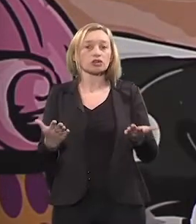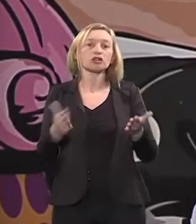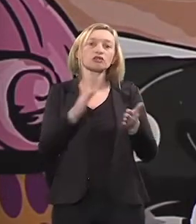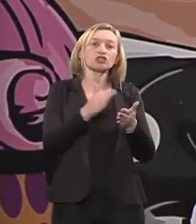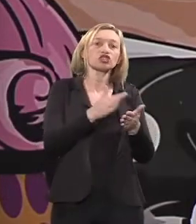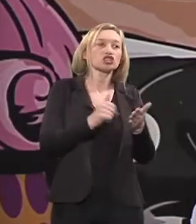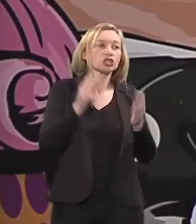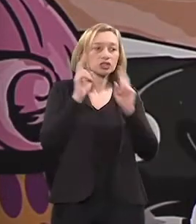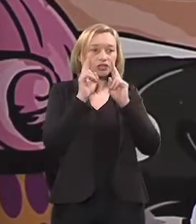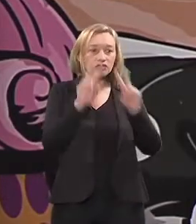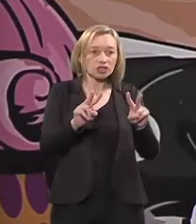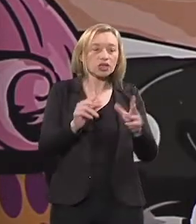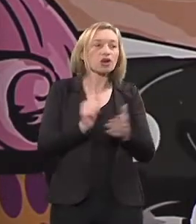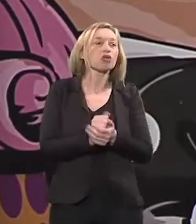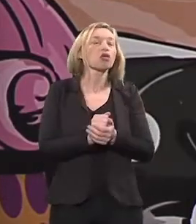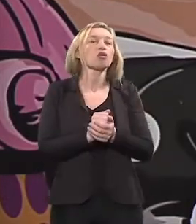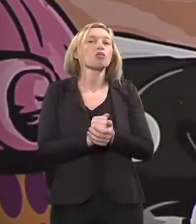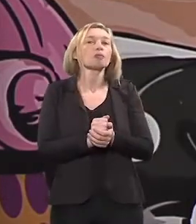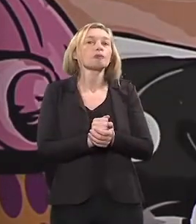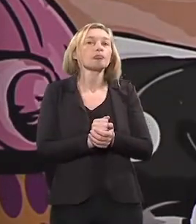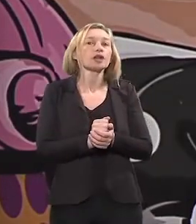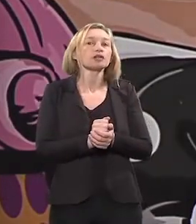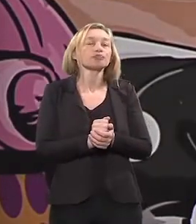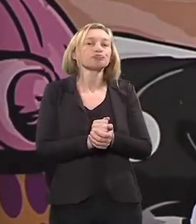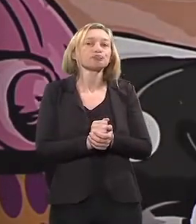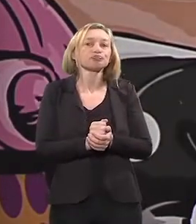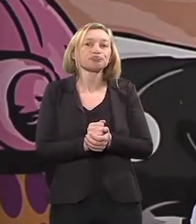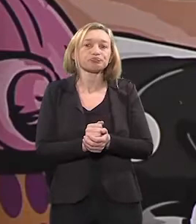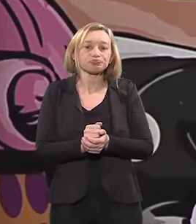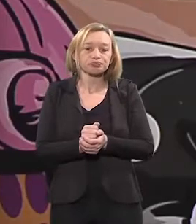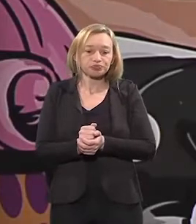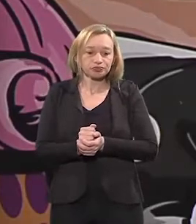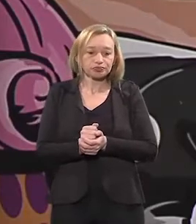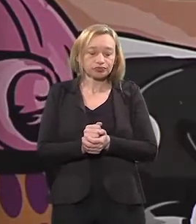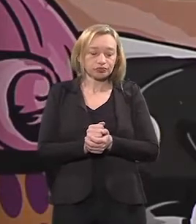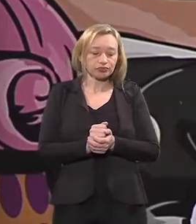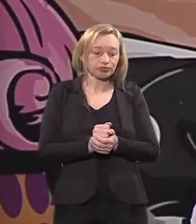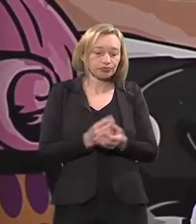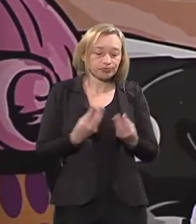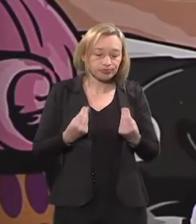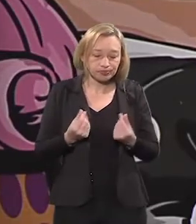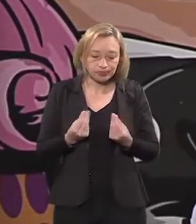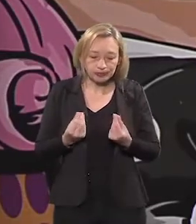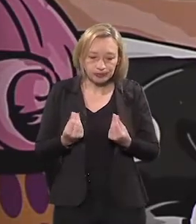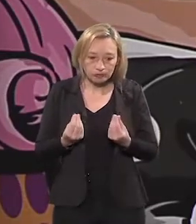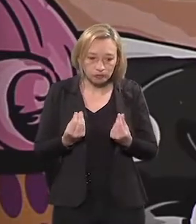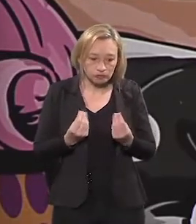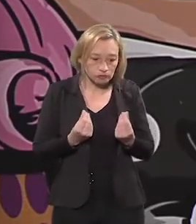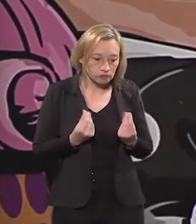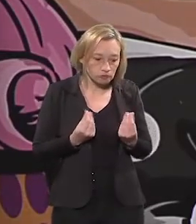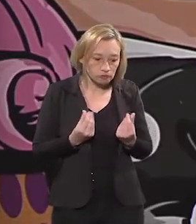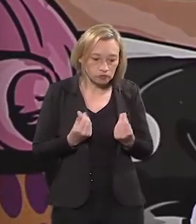acaba tirando essa visibilidade, acabam sendo tomadas mais